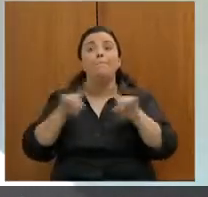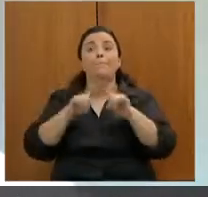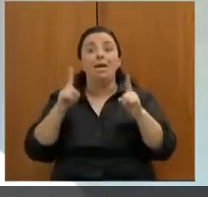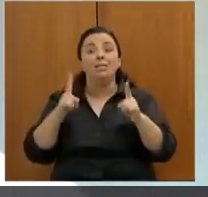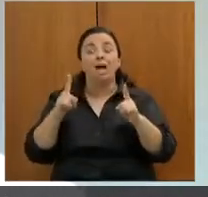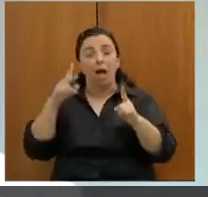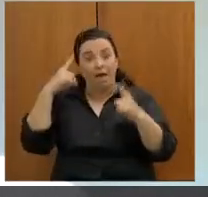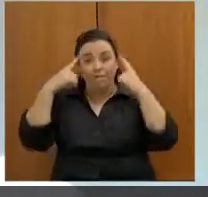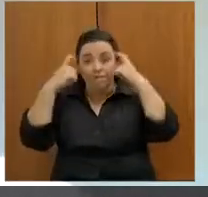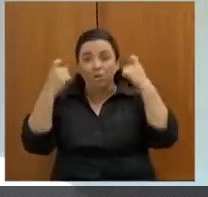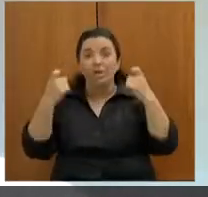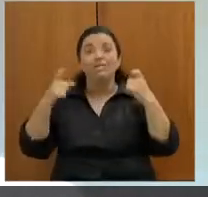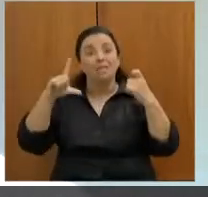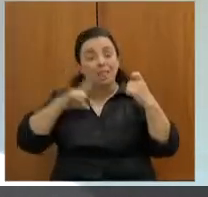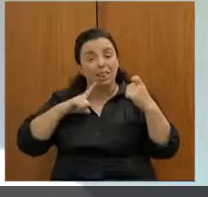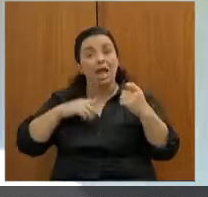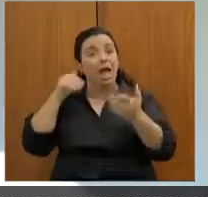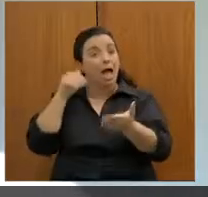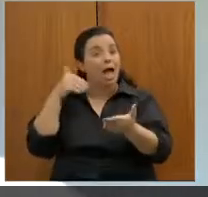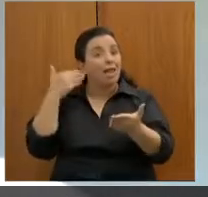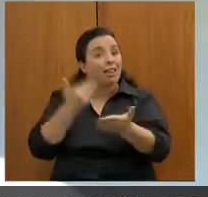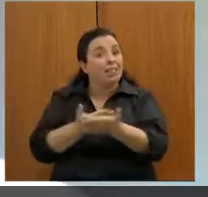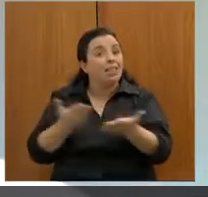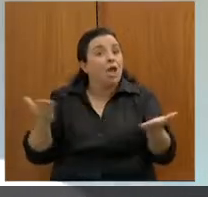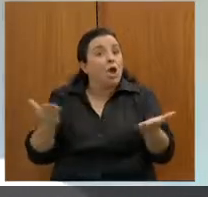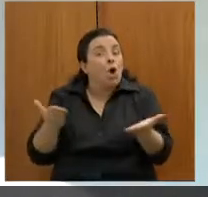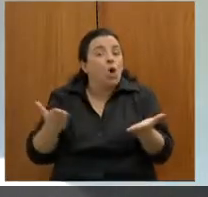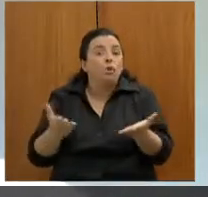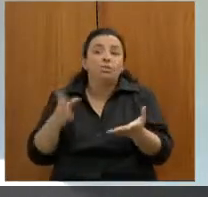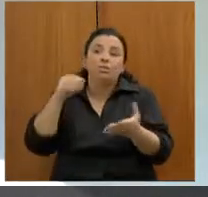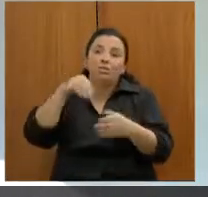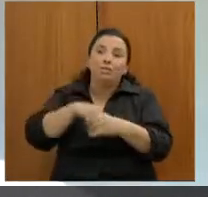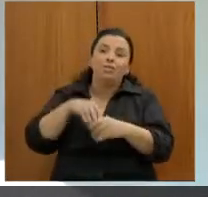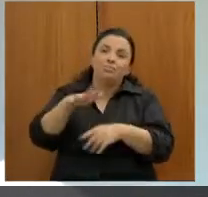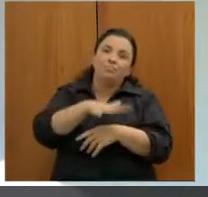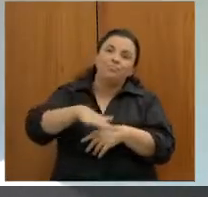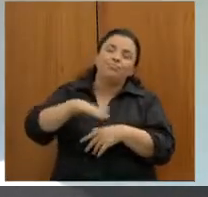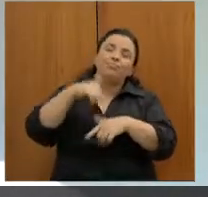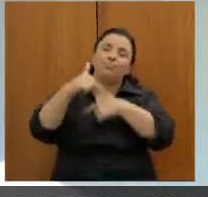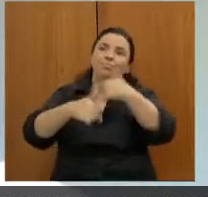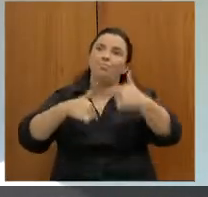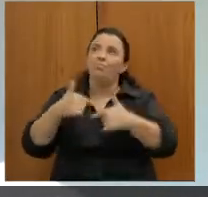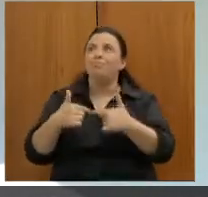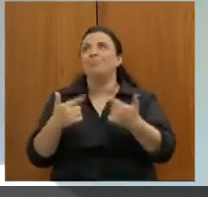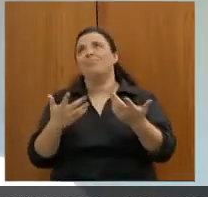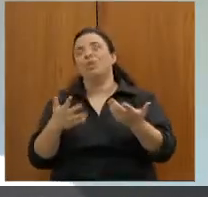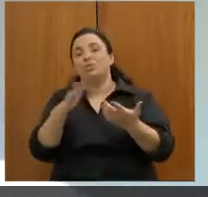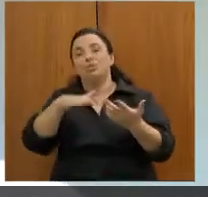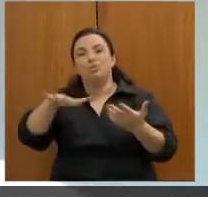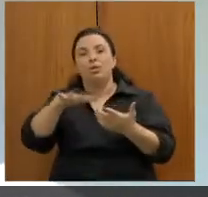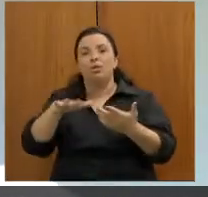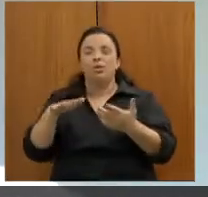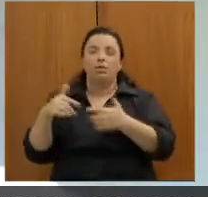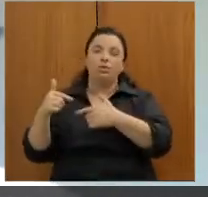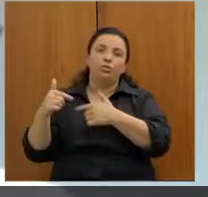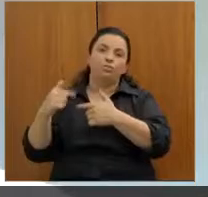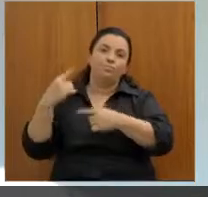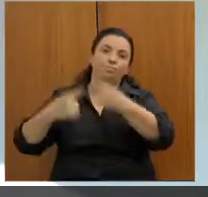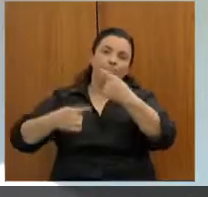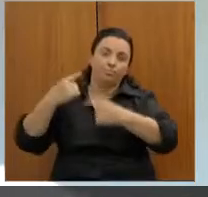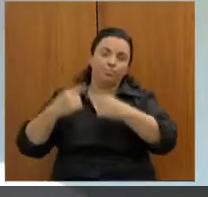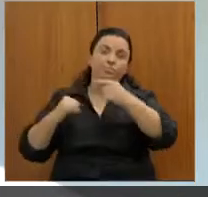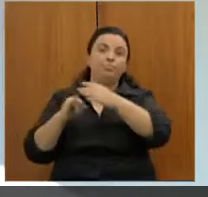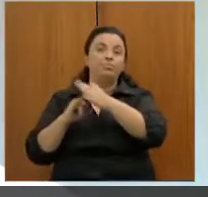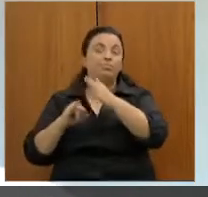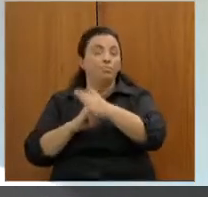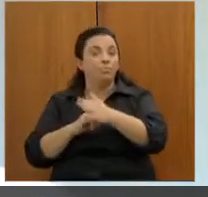está presente no ambiente de trabalho que está presente nos ambientes políticos institucionais como o sistema único de saúde